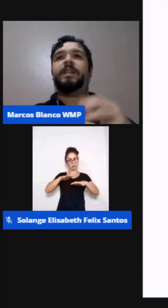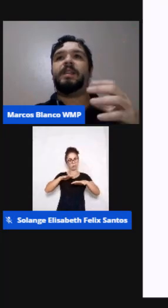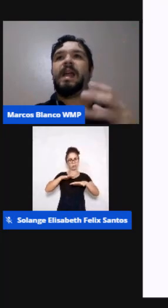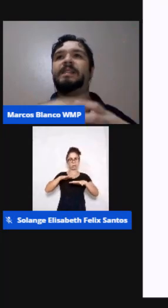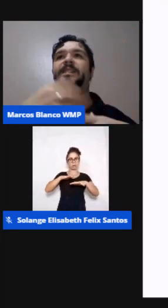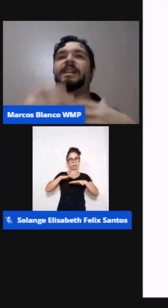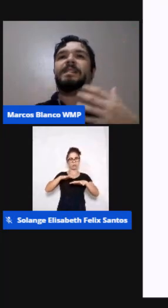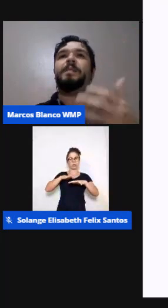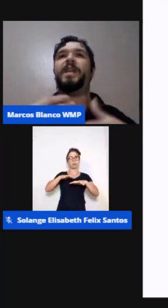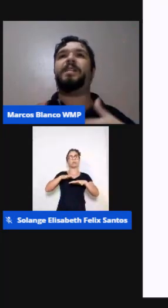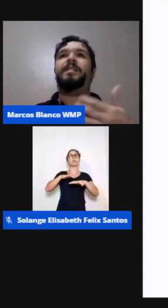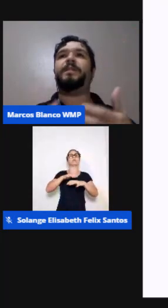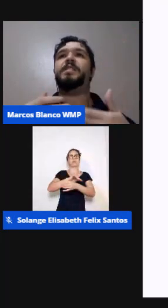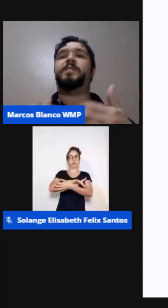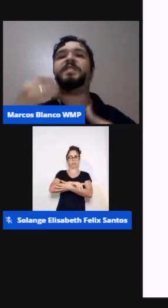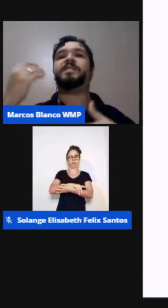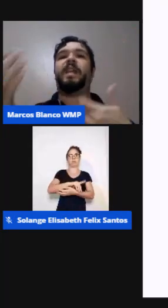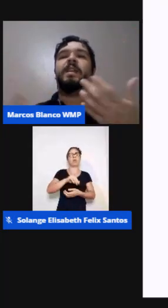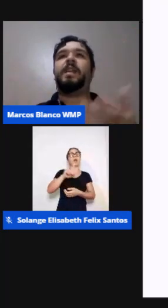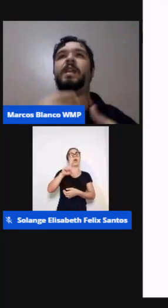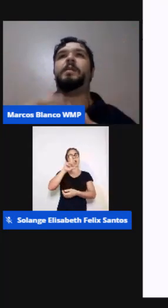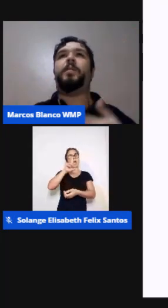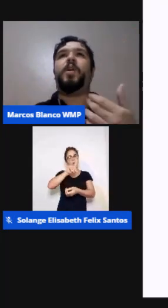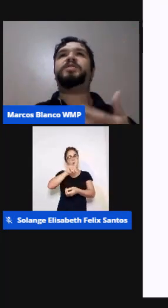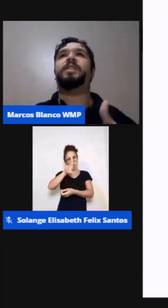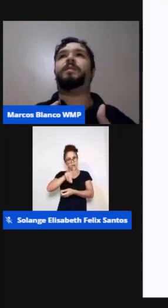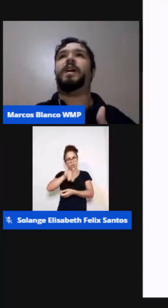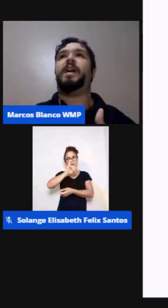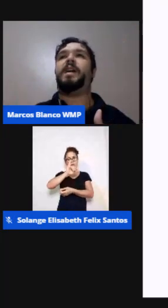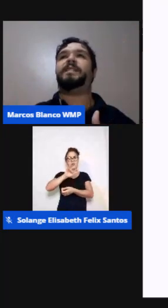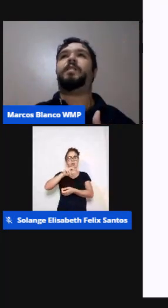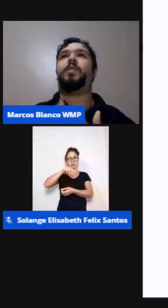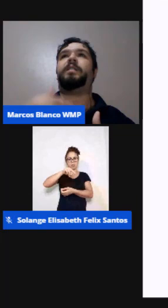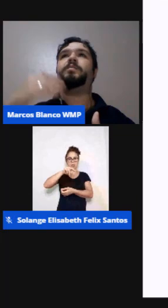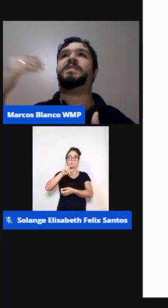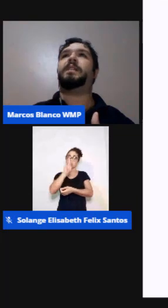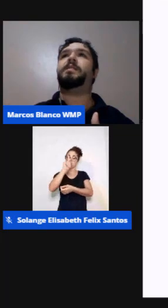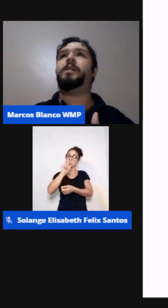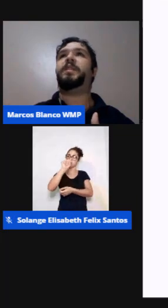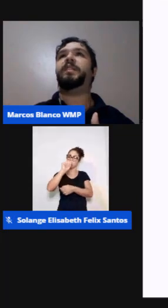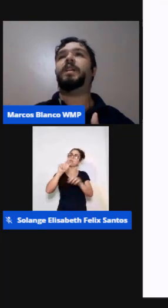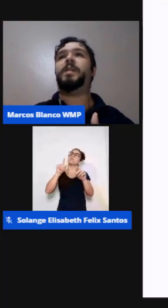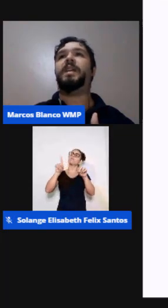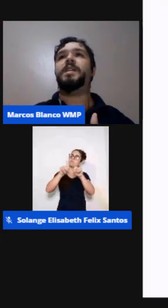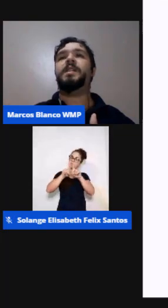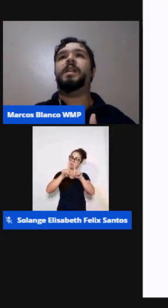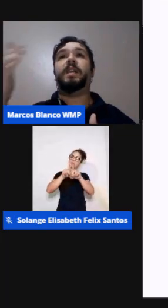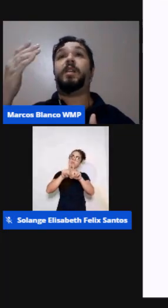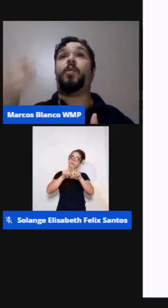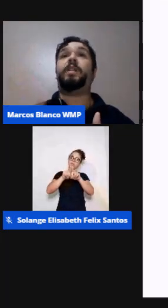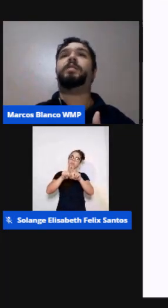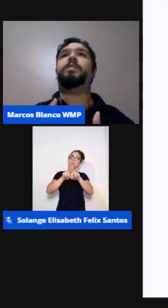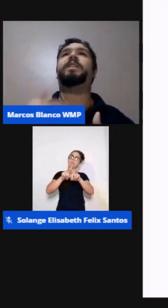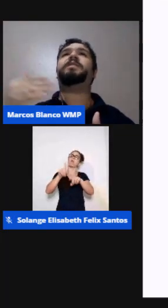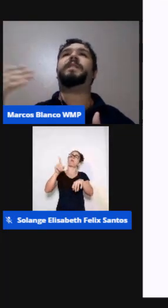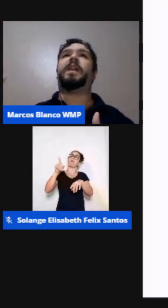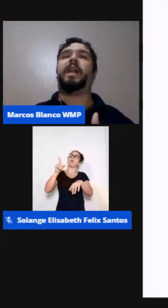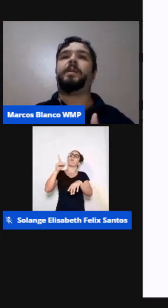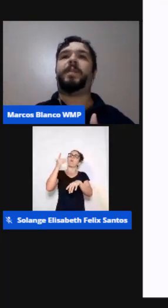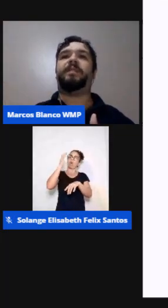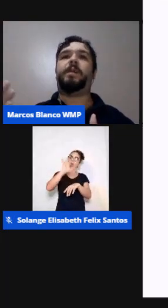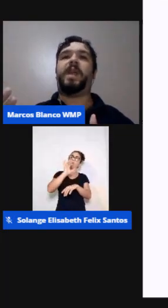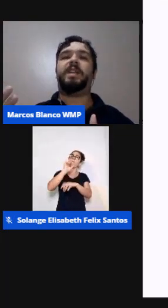foi comprovado que a Zika também, infelizmente, pode levar a esse quadro de síndrome de Guillain-Barré, e que, quando